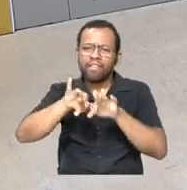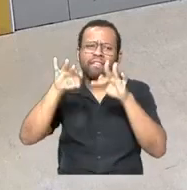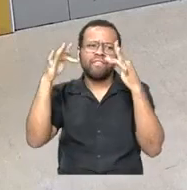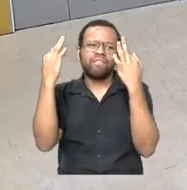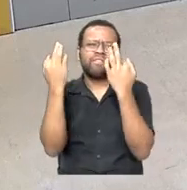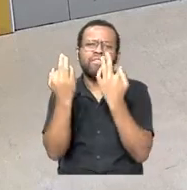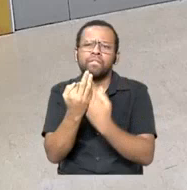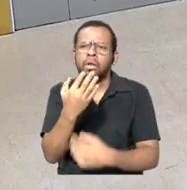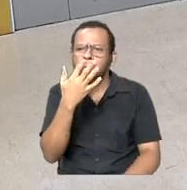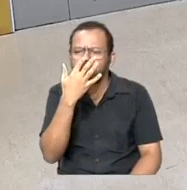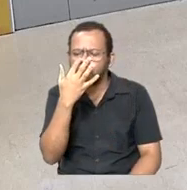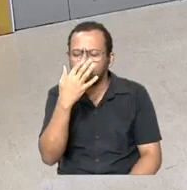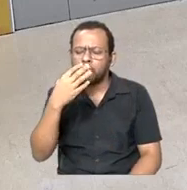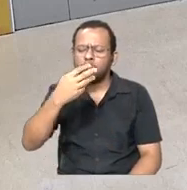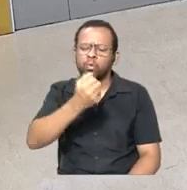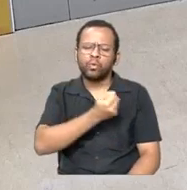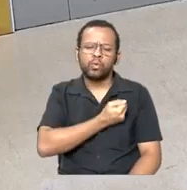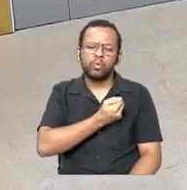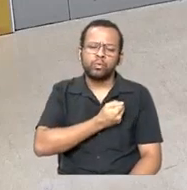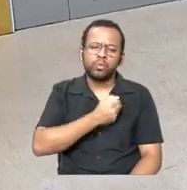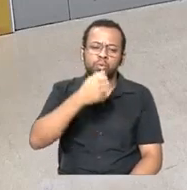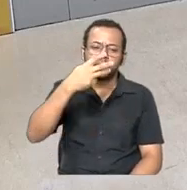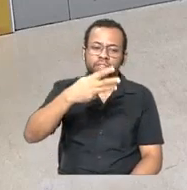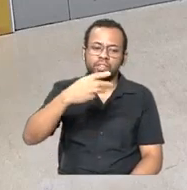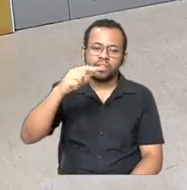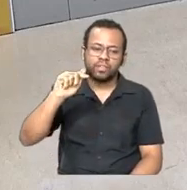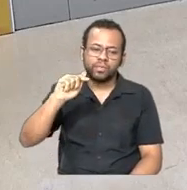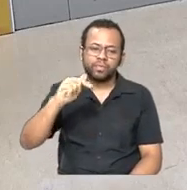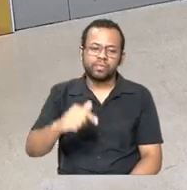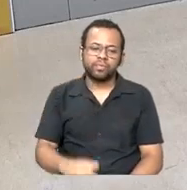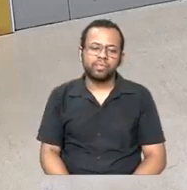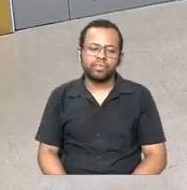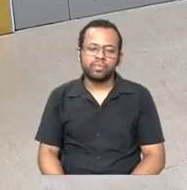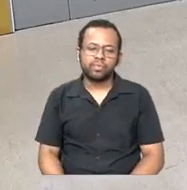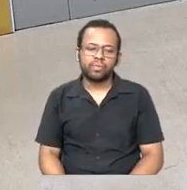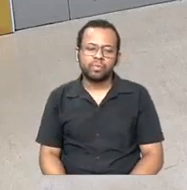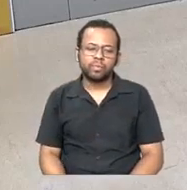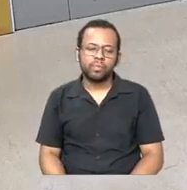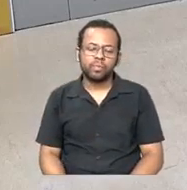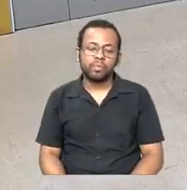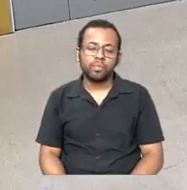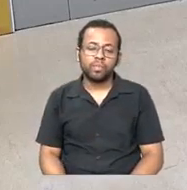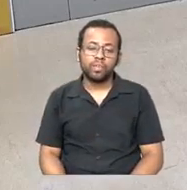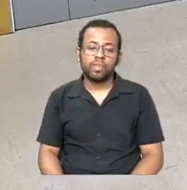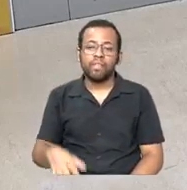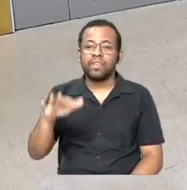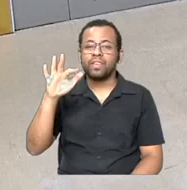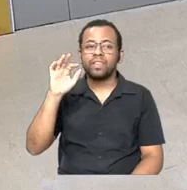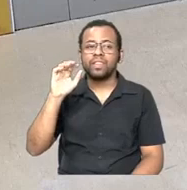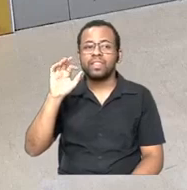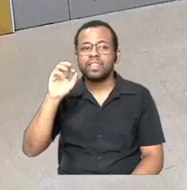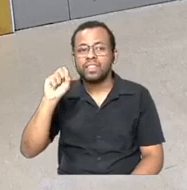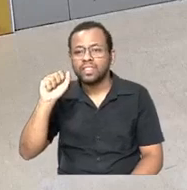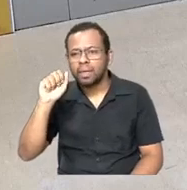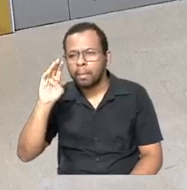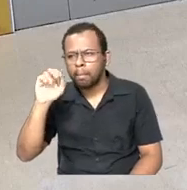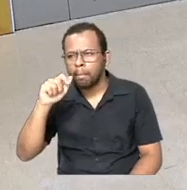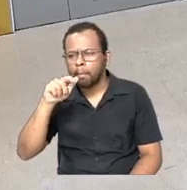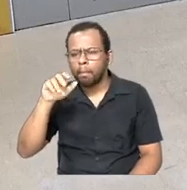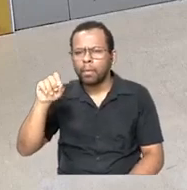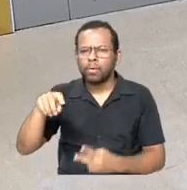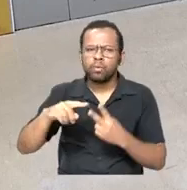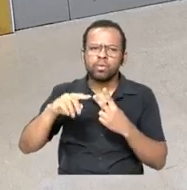toda Sueli 37 37 E aí Fabão Scooby Beca